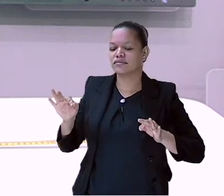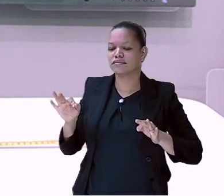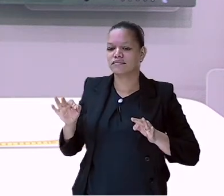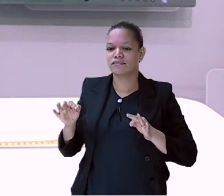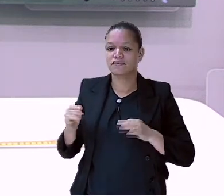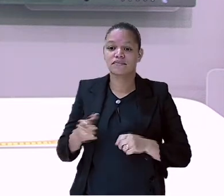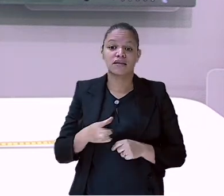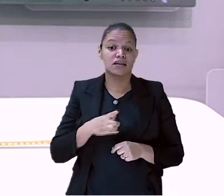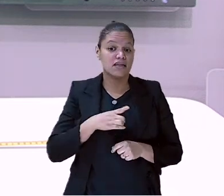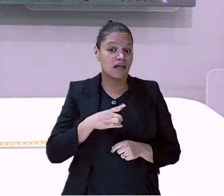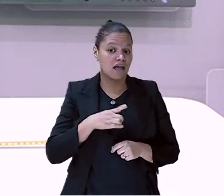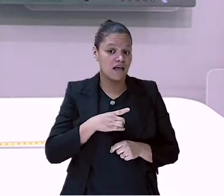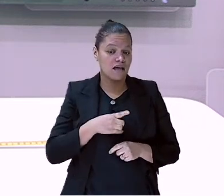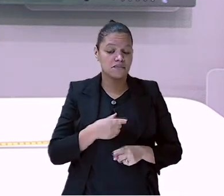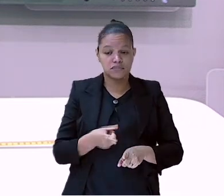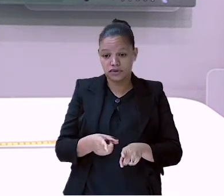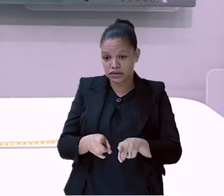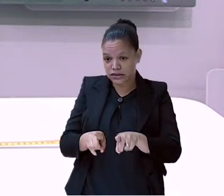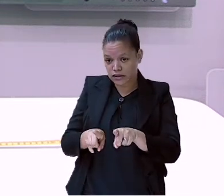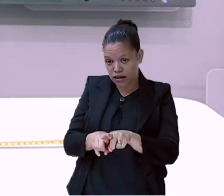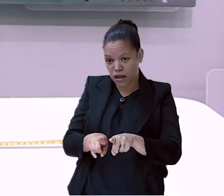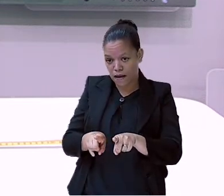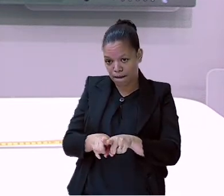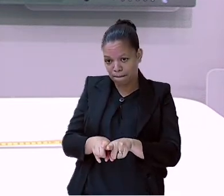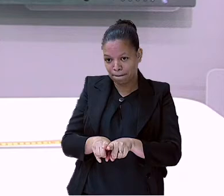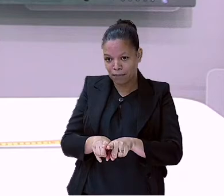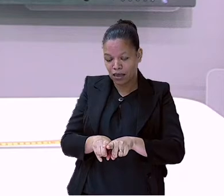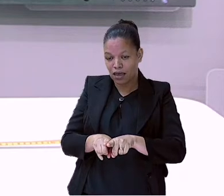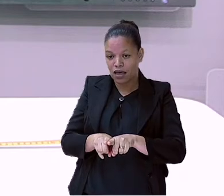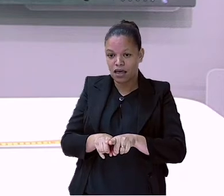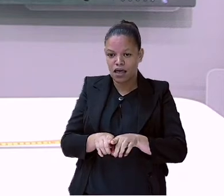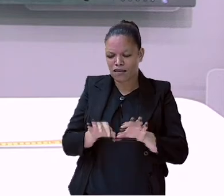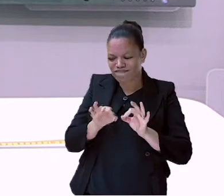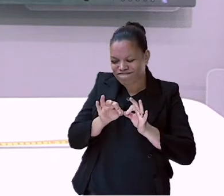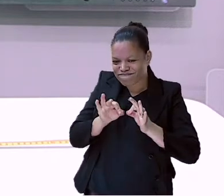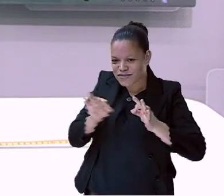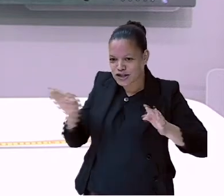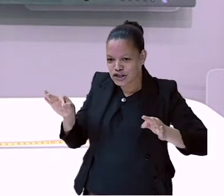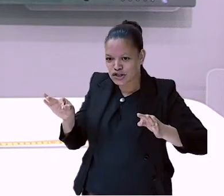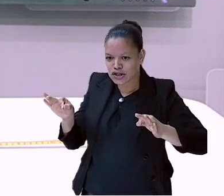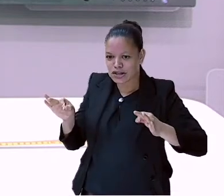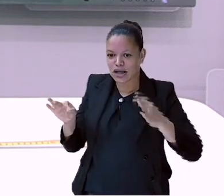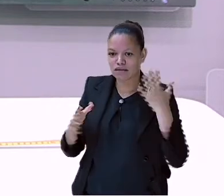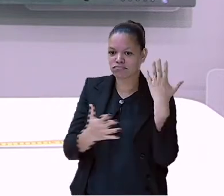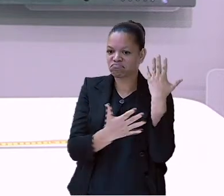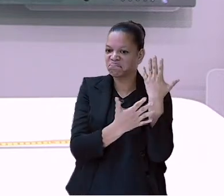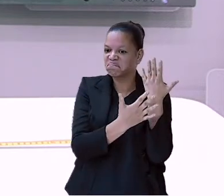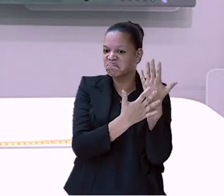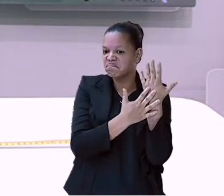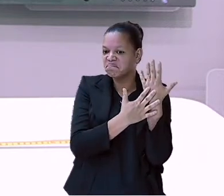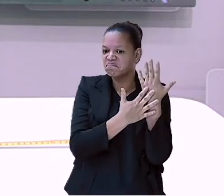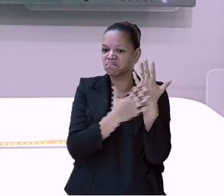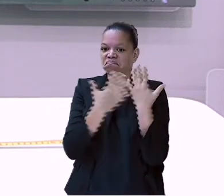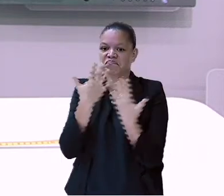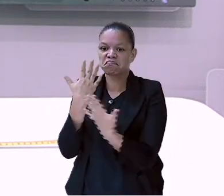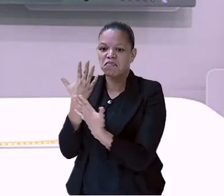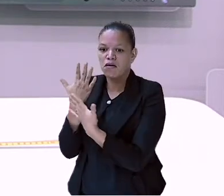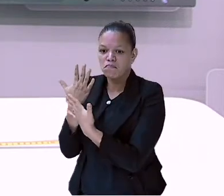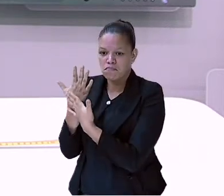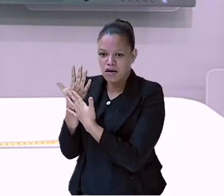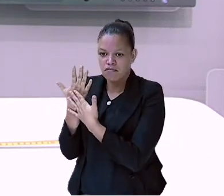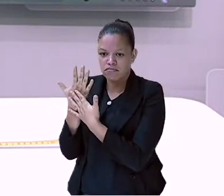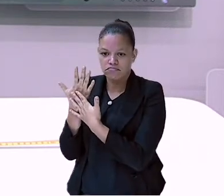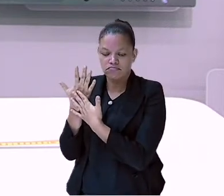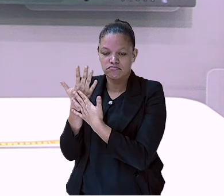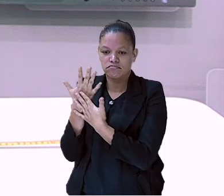medida irregular, que são os nossos palmos. Por quê? O meu palmo, o tamanho da minha mão, pode